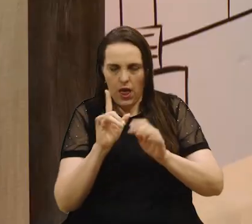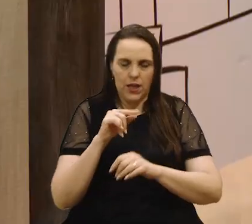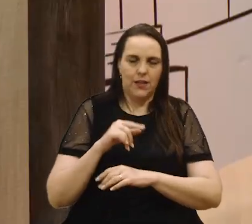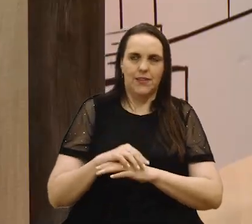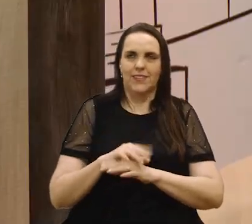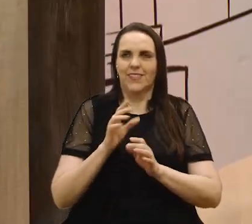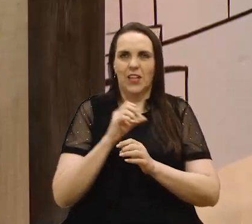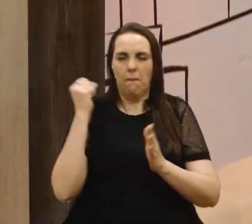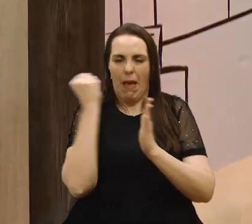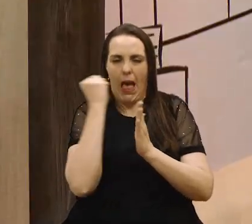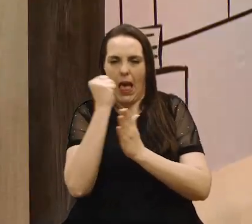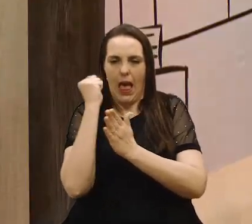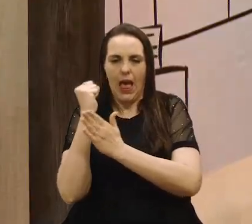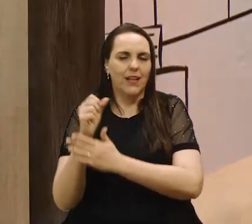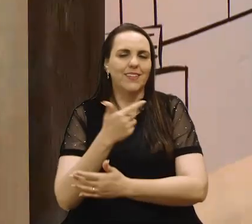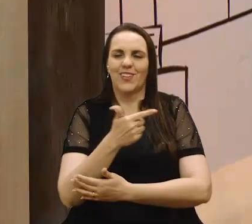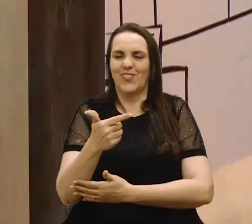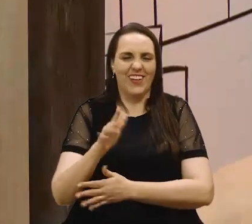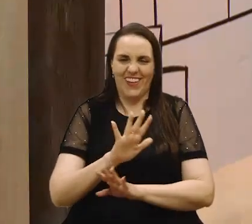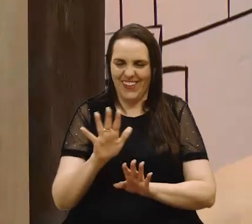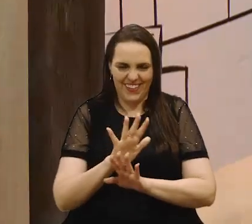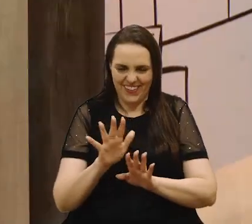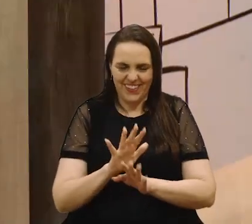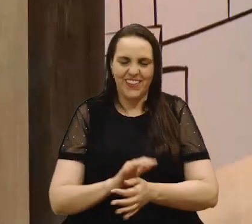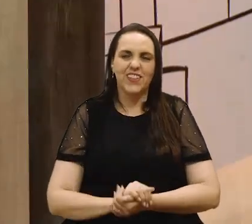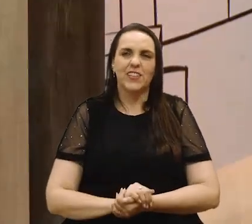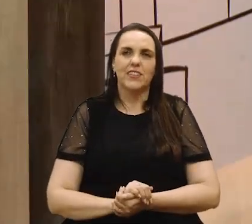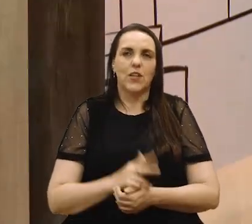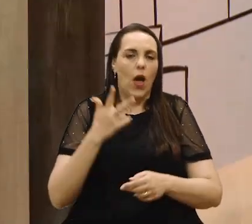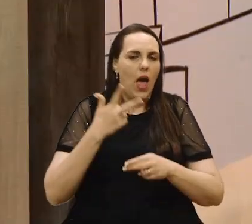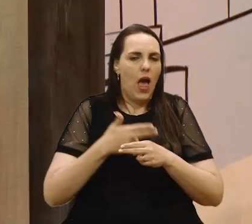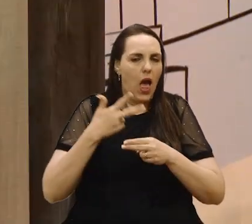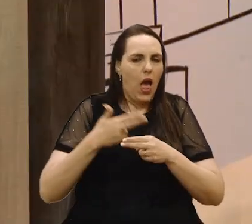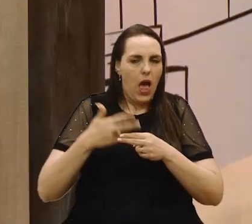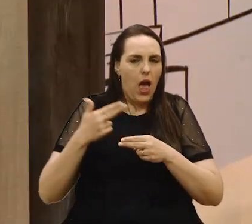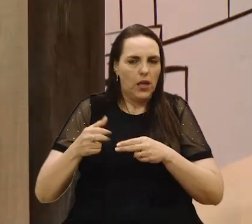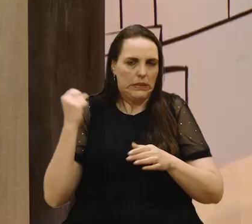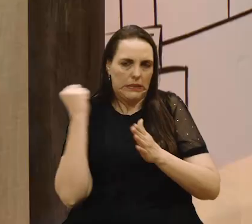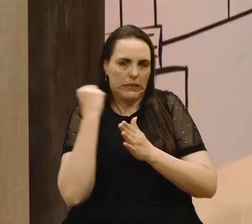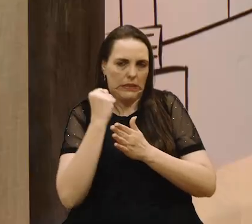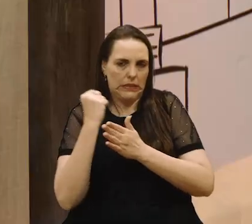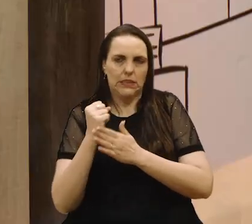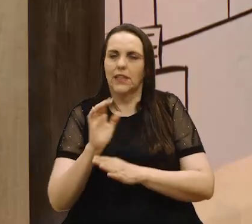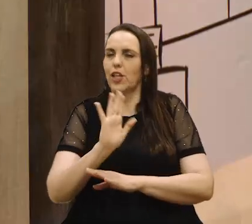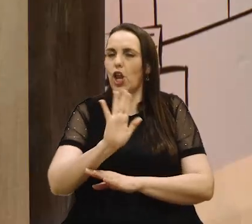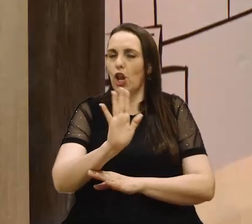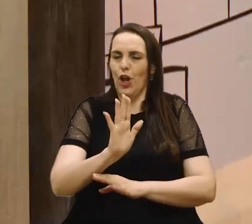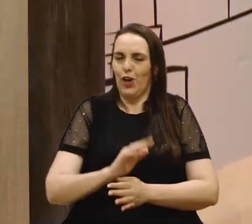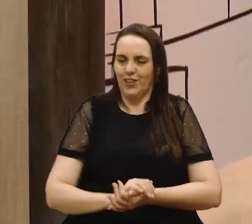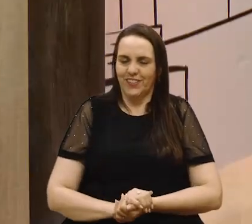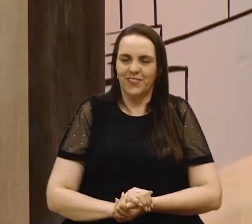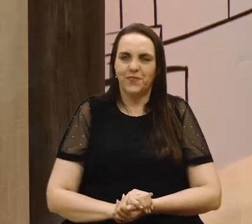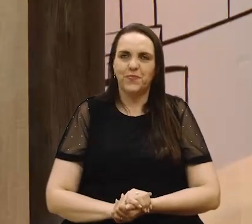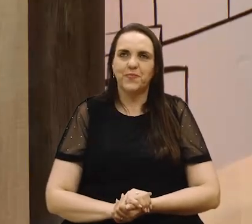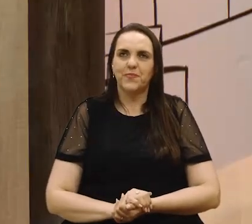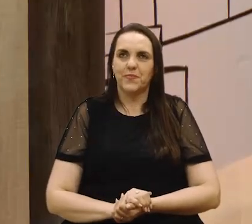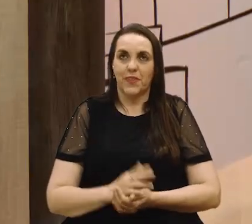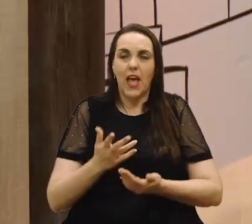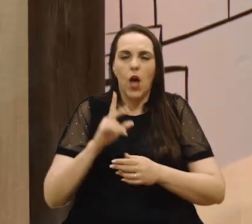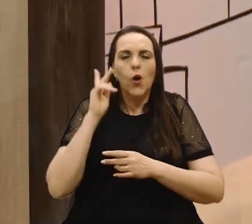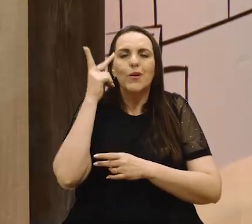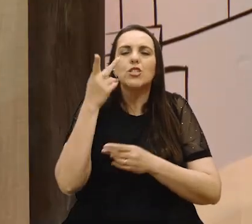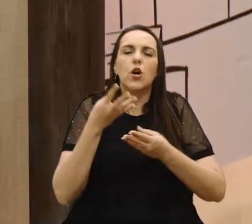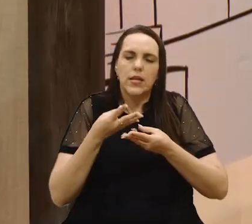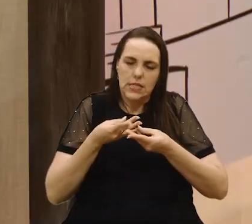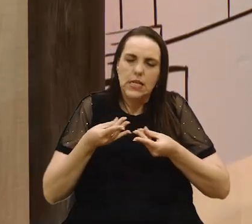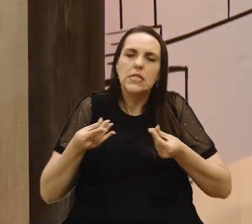pessoas não pensarem que tem um massacre. Não tem. Não tem isso. Um serial killer. Não tem. Não,